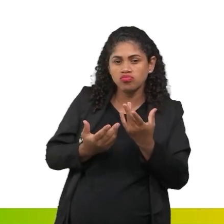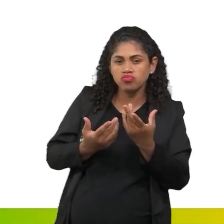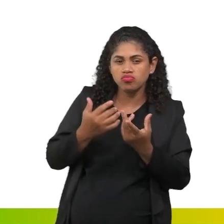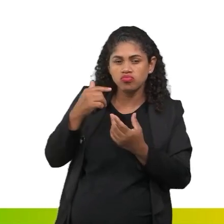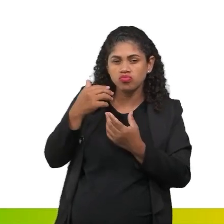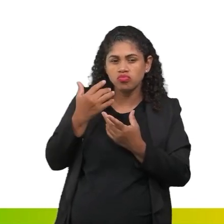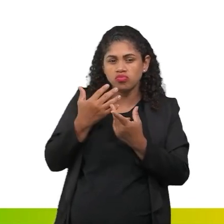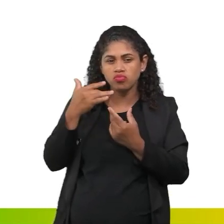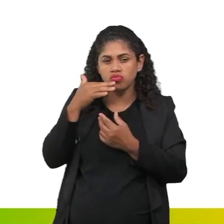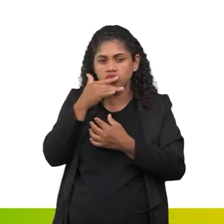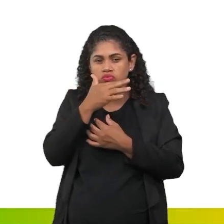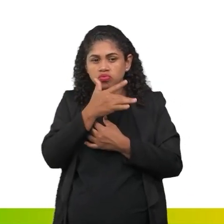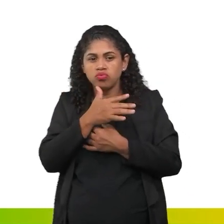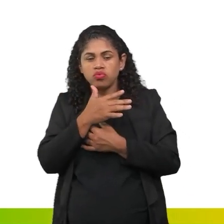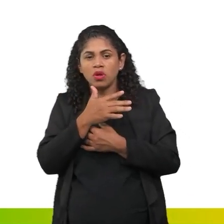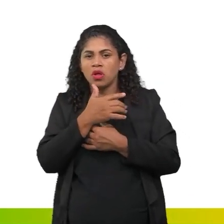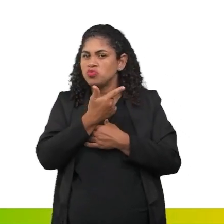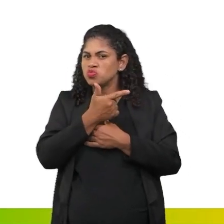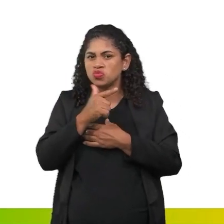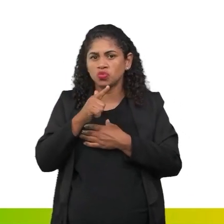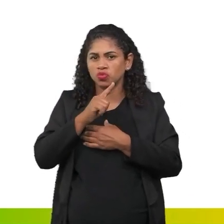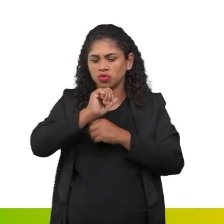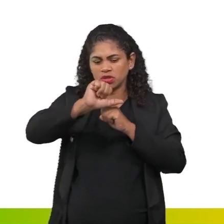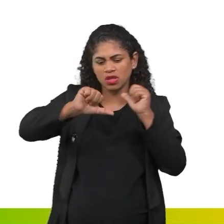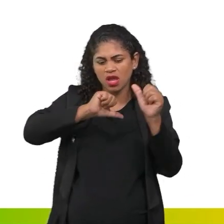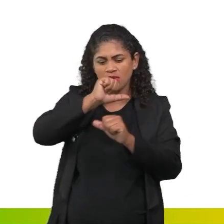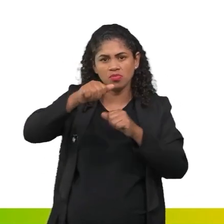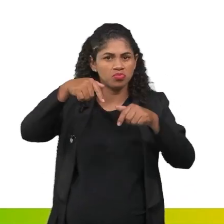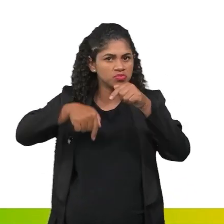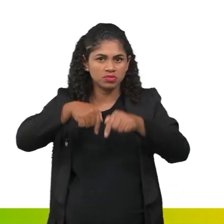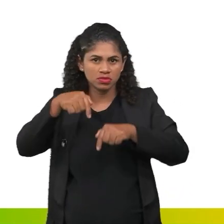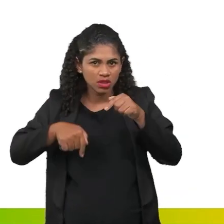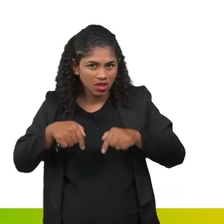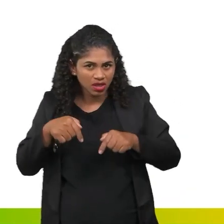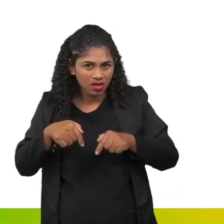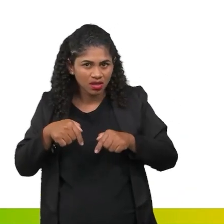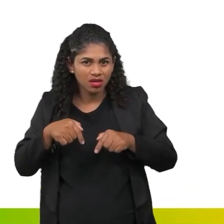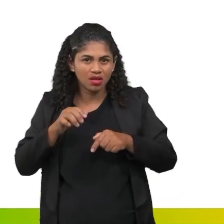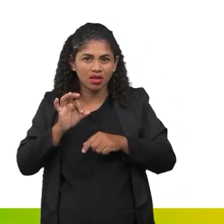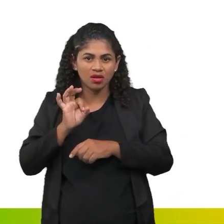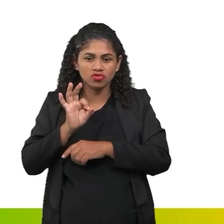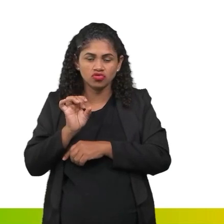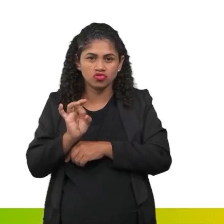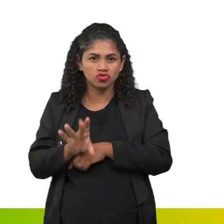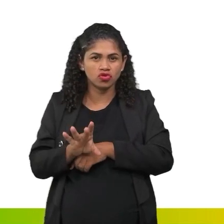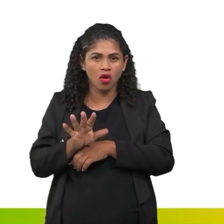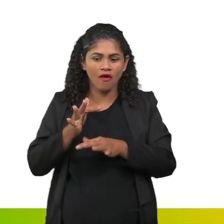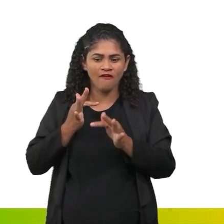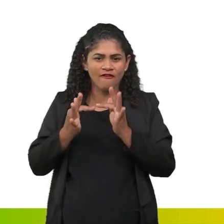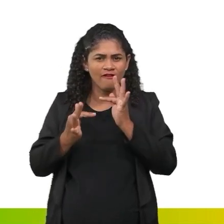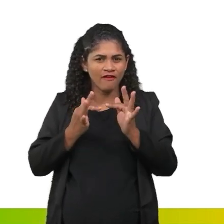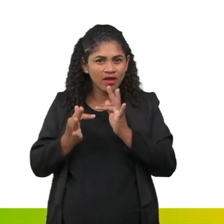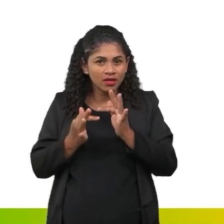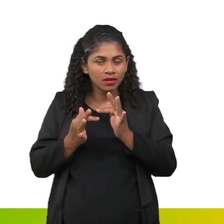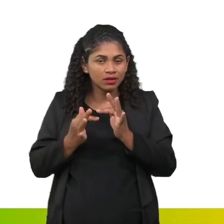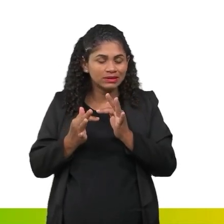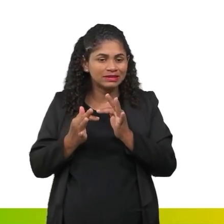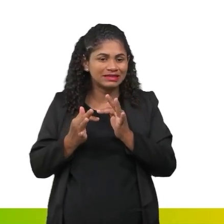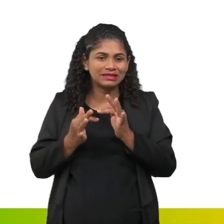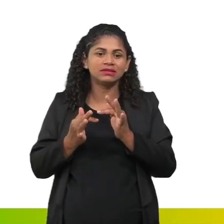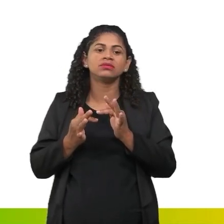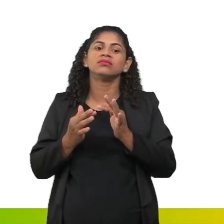envolver transformações químicas, apenas mudanças físicas. Então, aqui, ó, o erro dessa questão é que ela fala que não